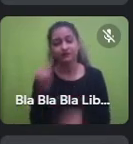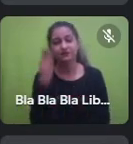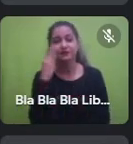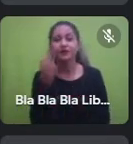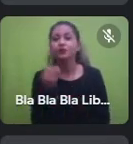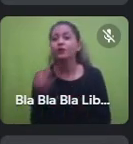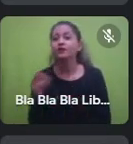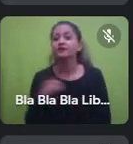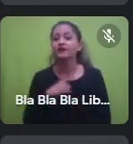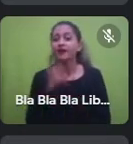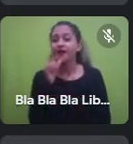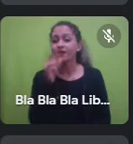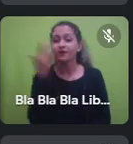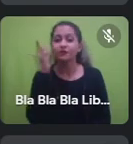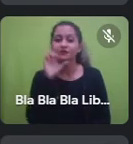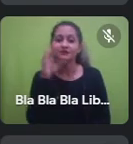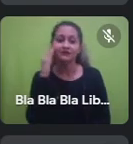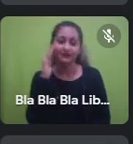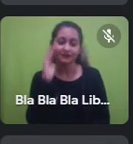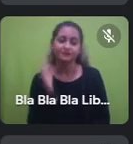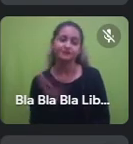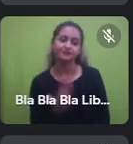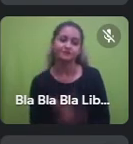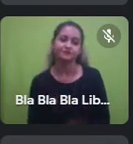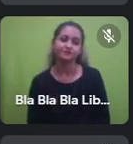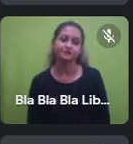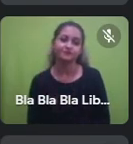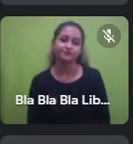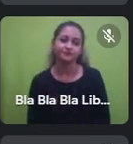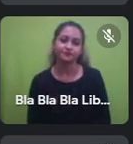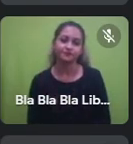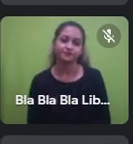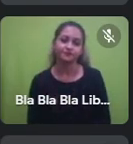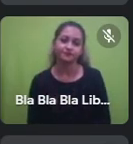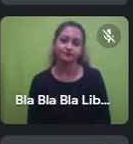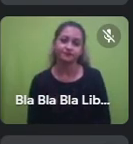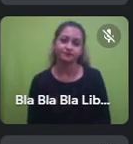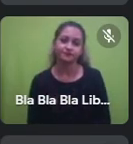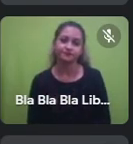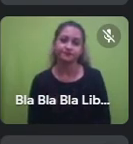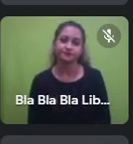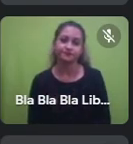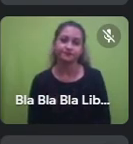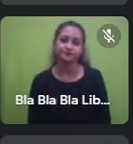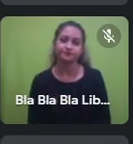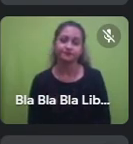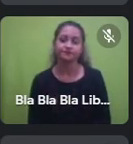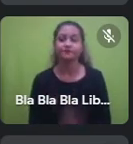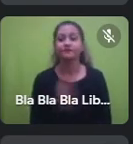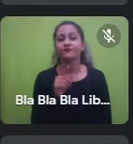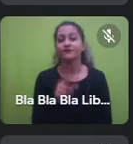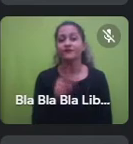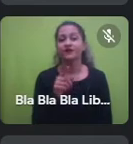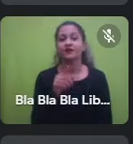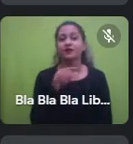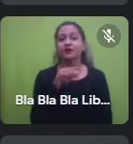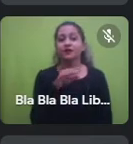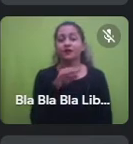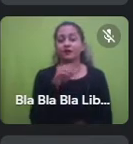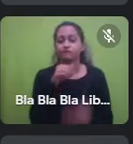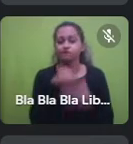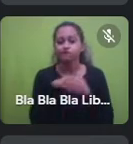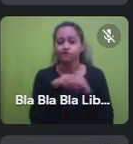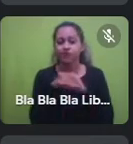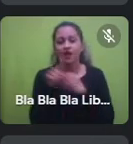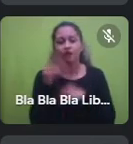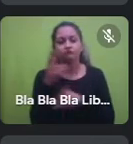gente entender. Pode passar. O fator de bioacumulação. Olha só, o fator de bioacumulação, esse aqui é um desenho